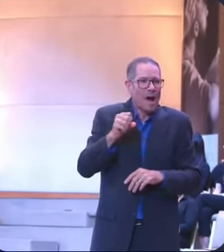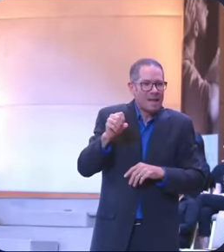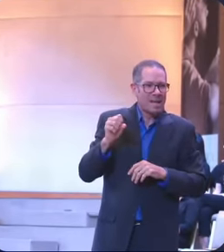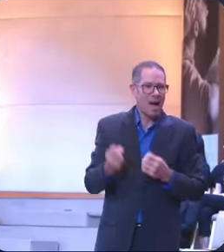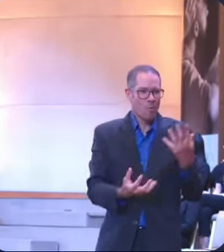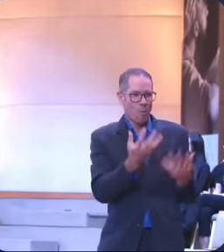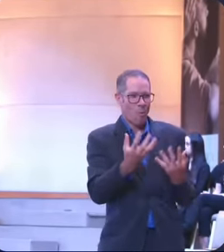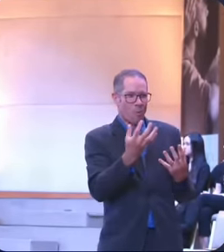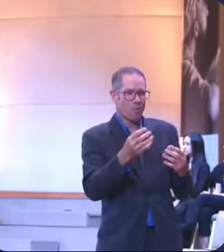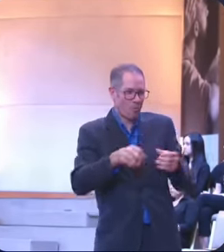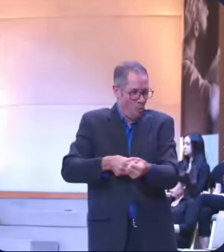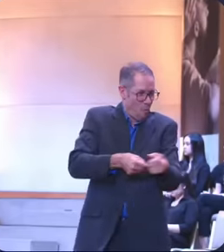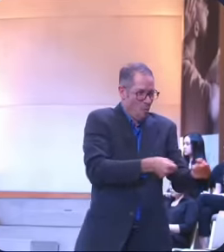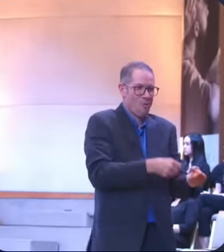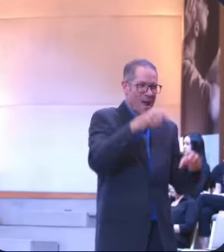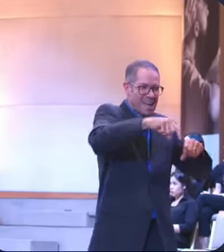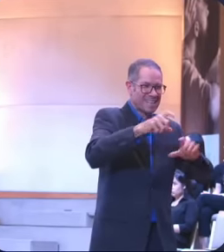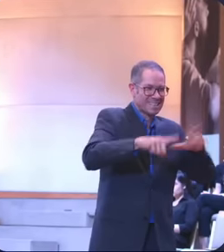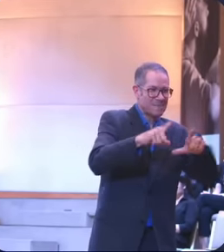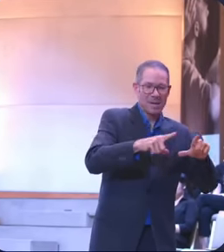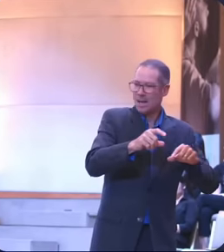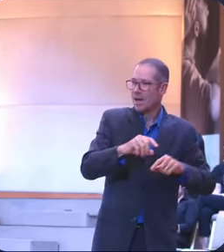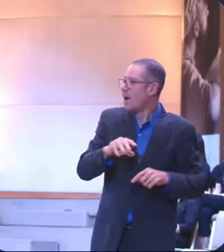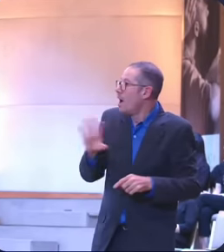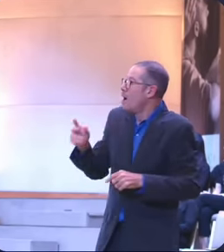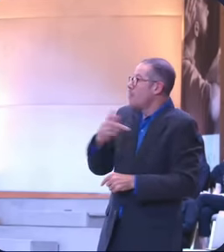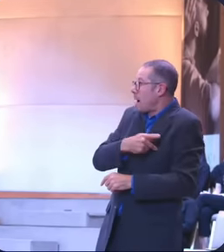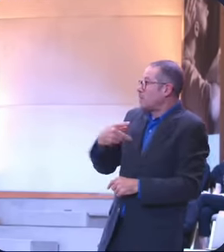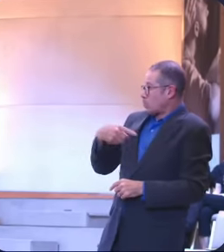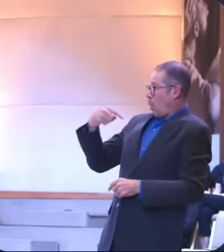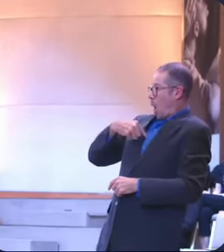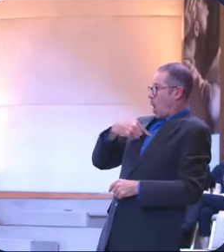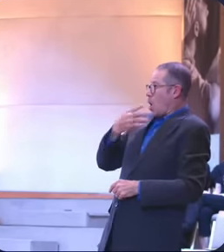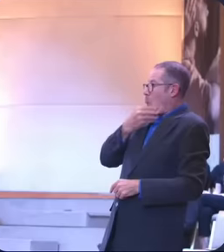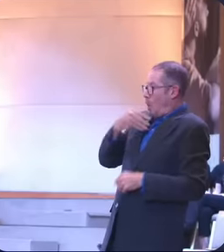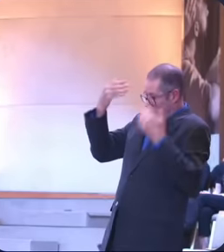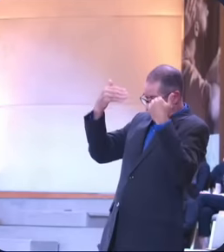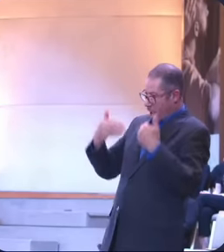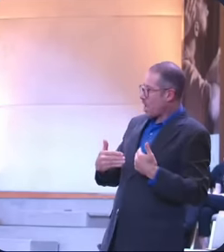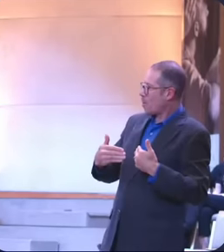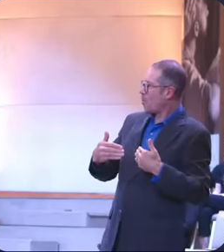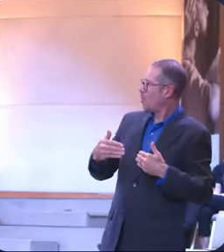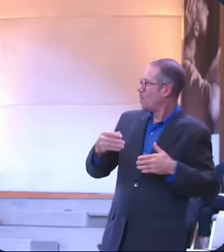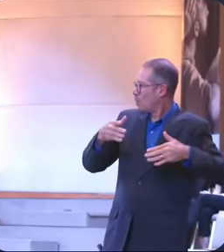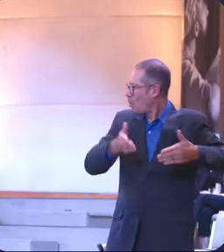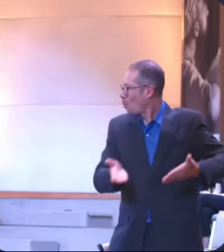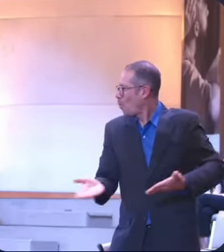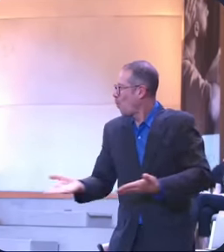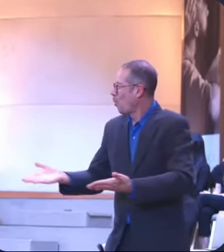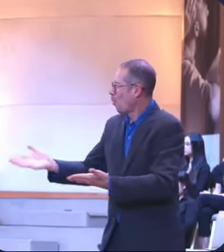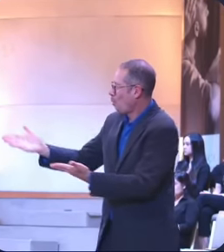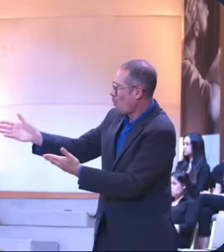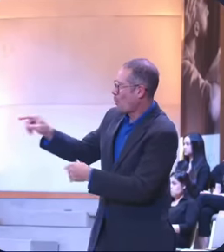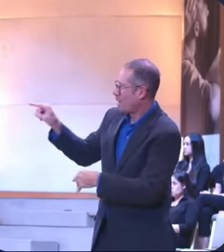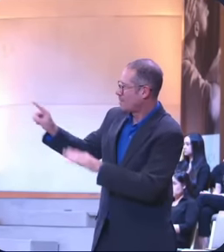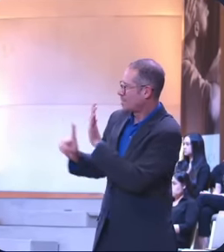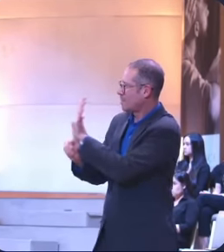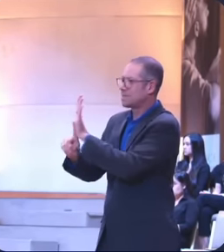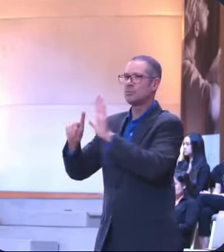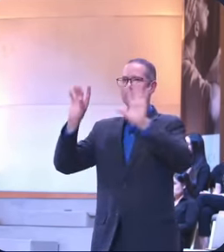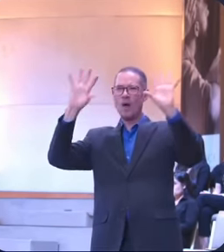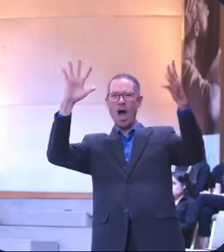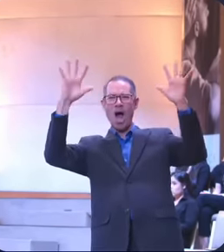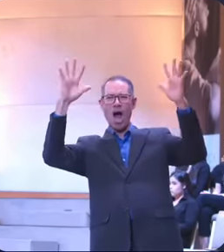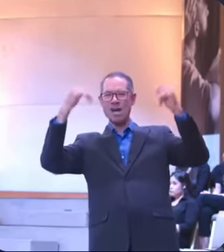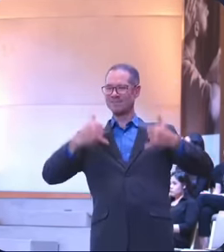olhou para mim e disse assim: pastor, eu sou esse homem. E eu botei ele aqui na frente, a gente aplaudiu para dizer: eu tenho orgulho